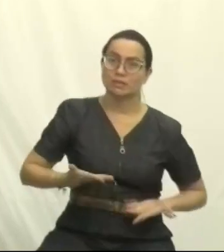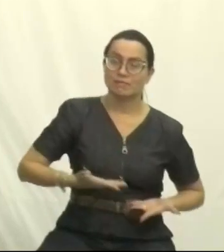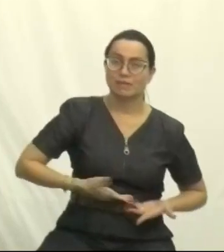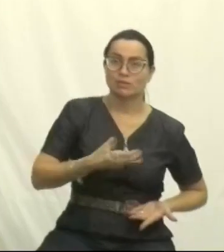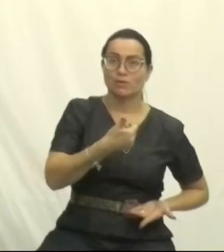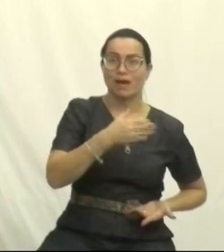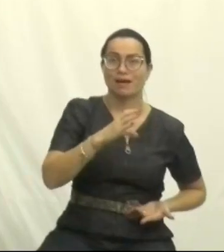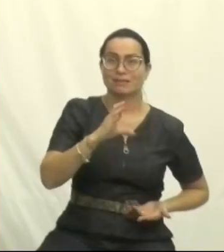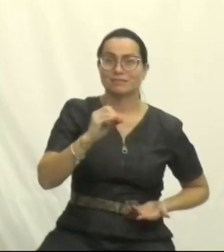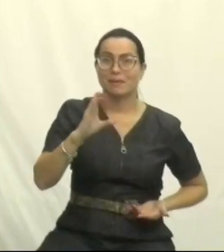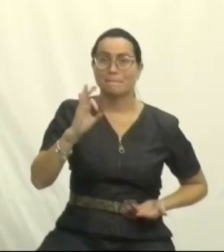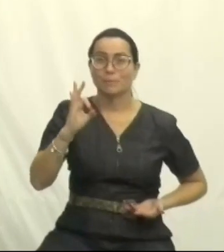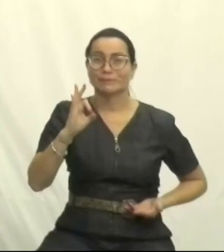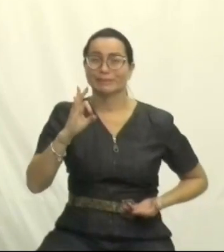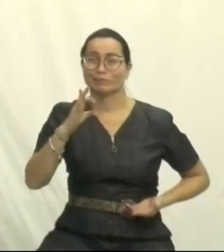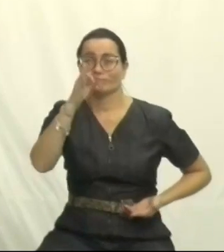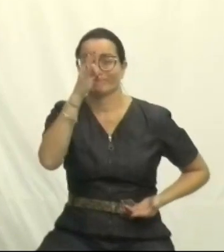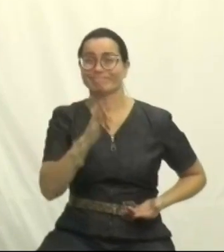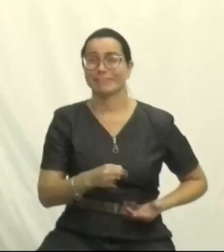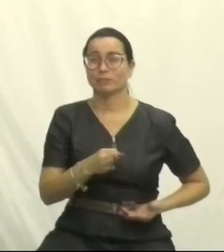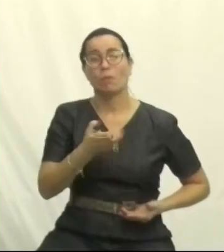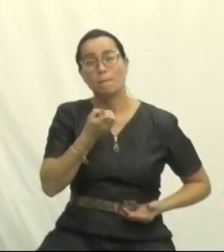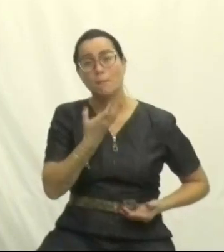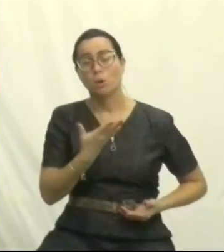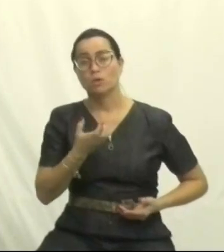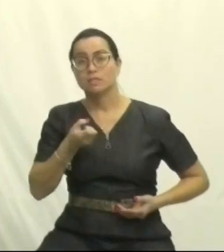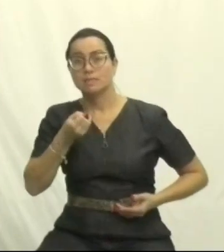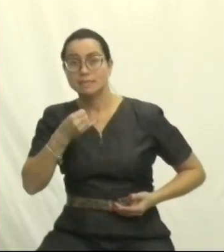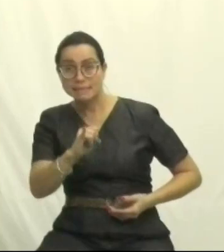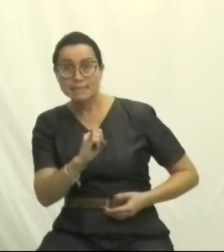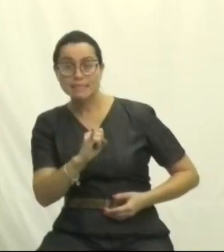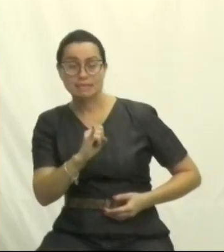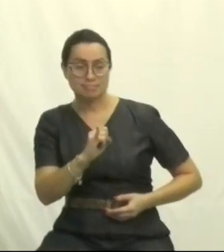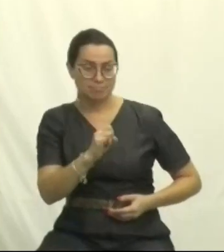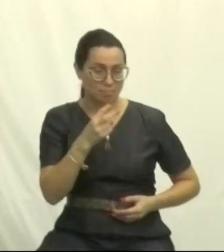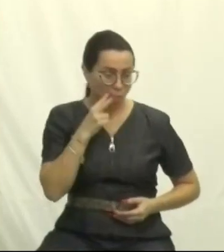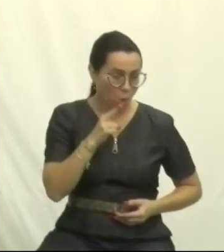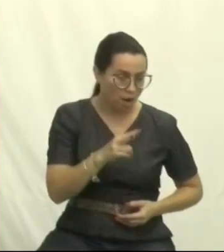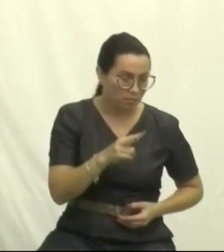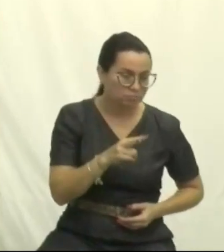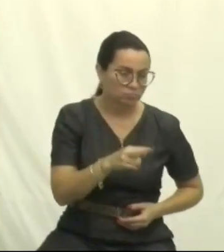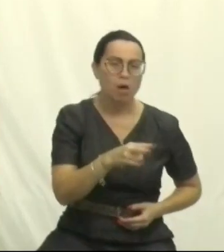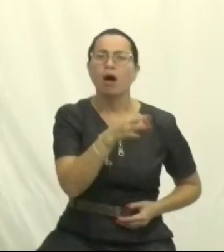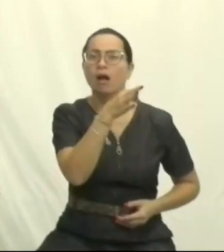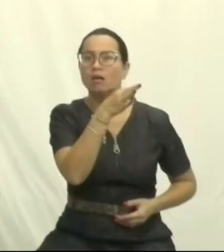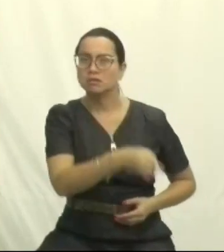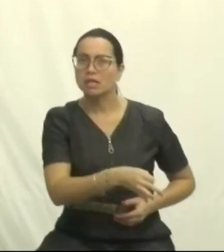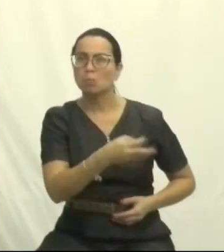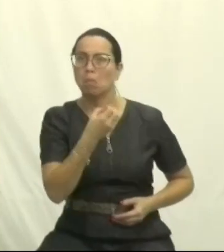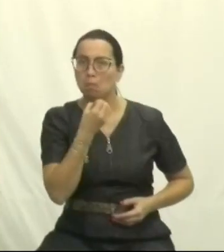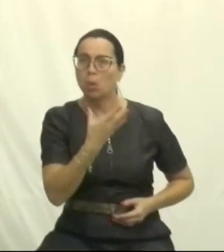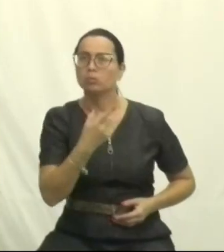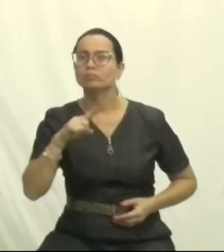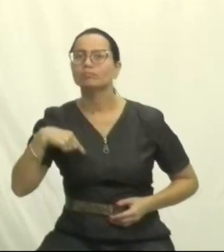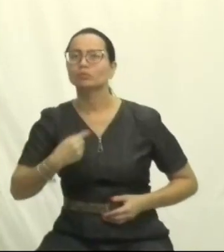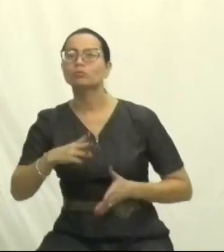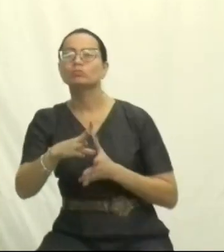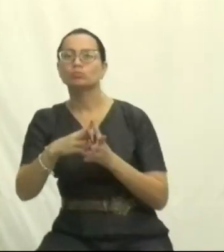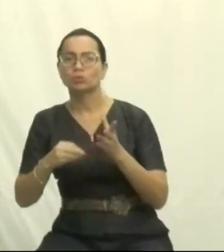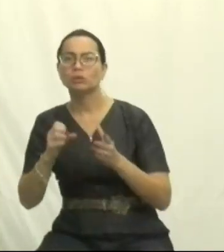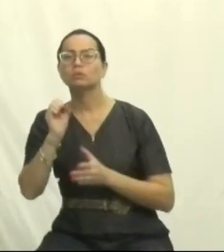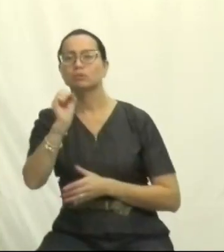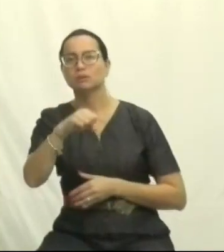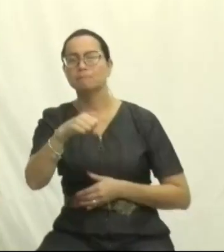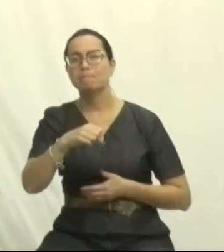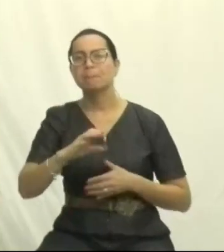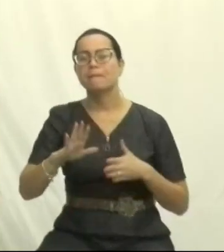100% eficaz, né? A princípio, a gente ainda está em período de testes, pelo que me foi passado, né? As primeiras